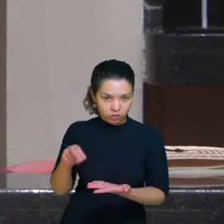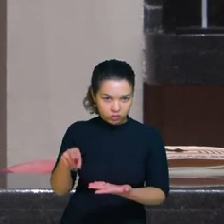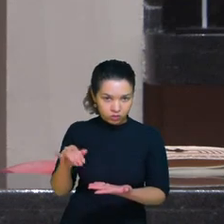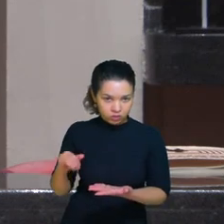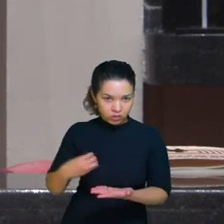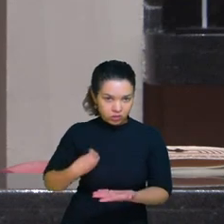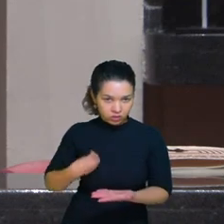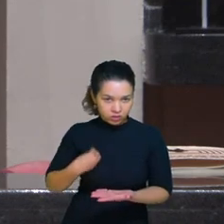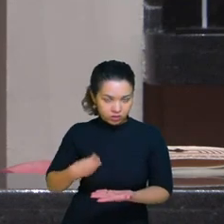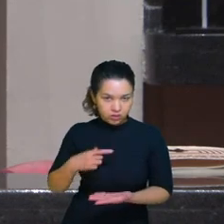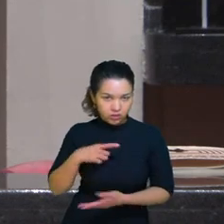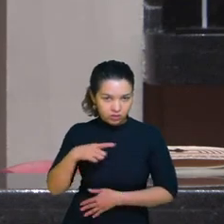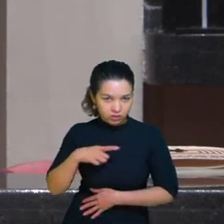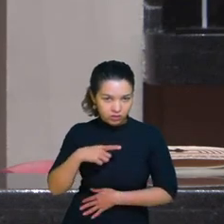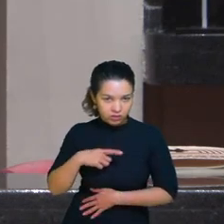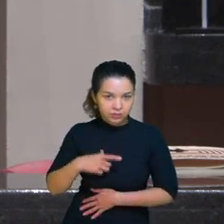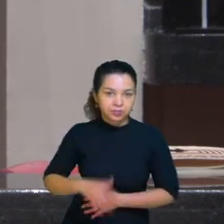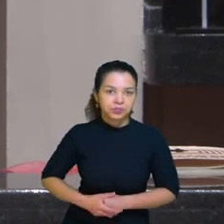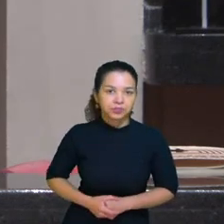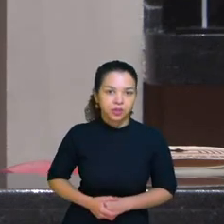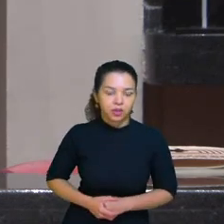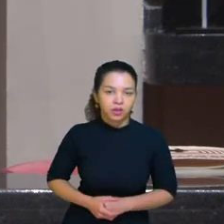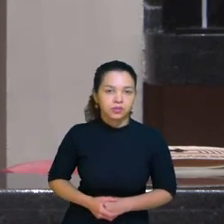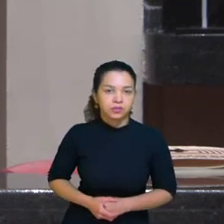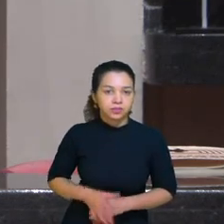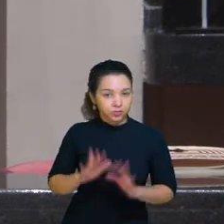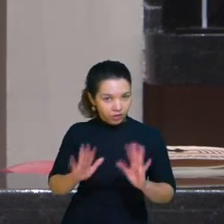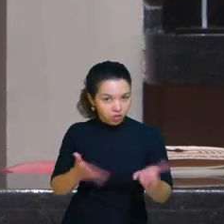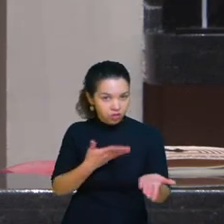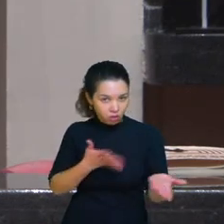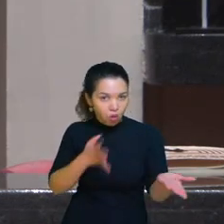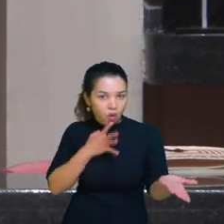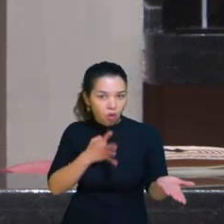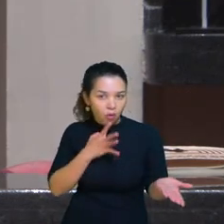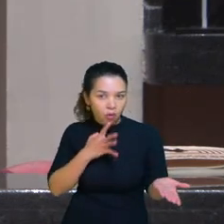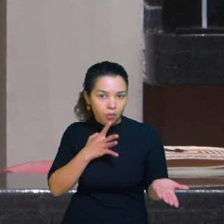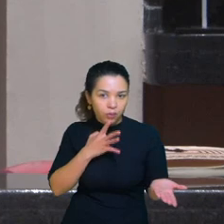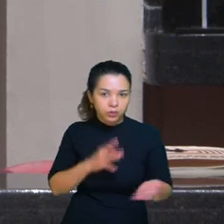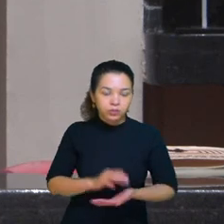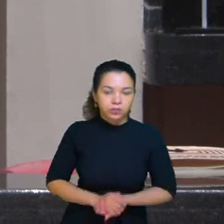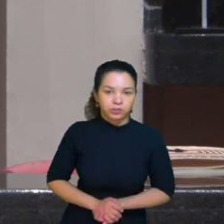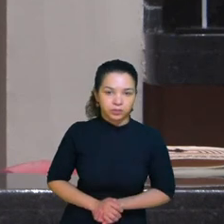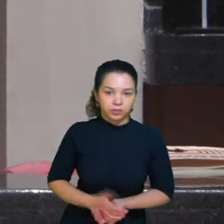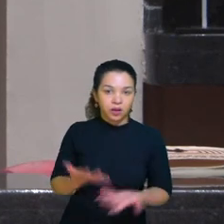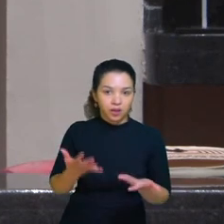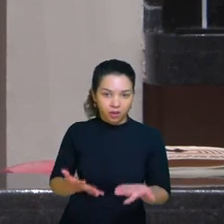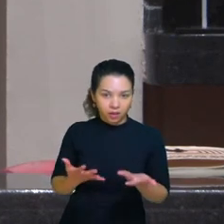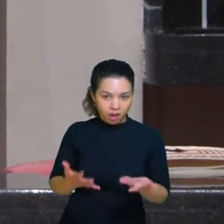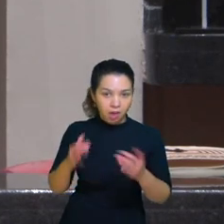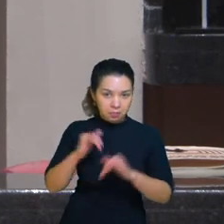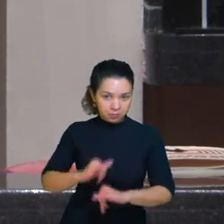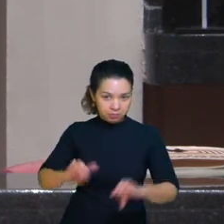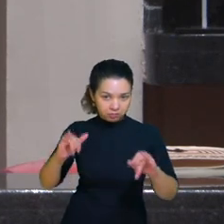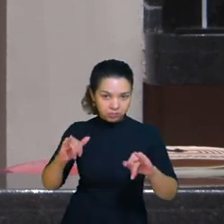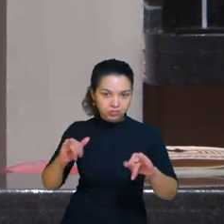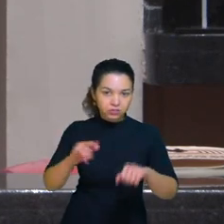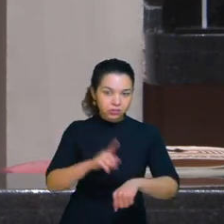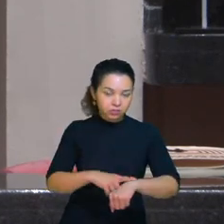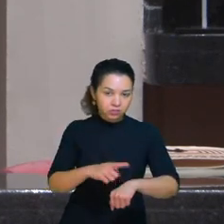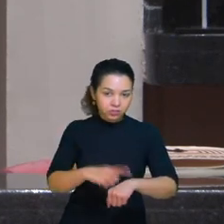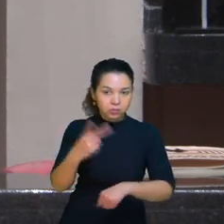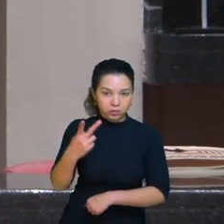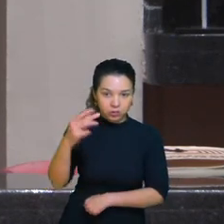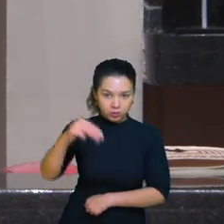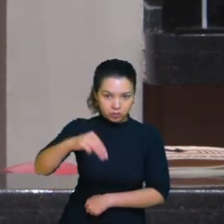aí tá aqui eu sonei vocês já conhecem né quem desejar fazer suas manifestações tempo de 2 minutos de